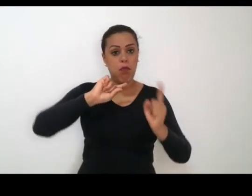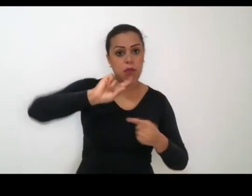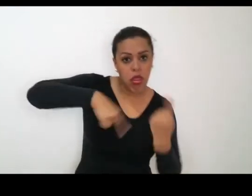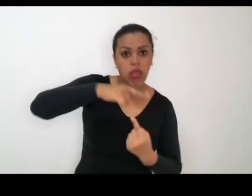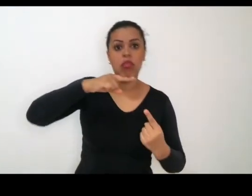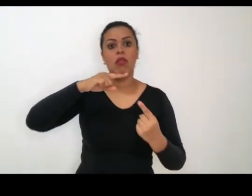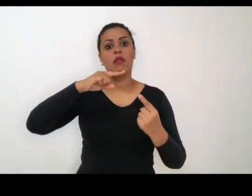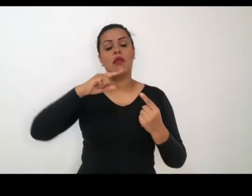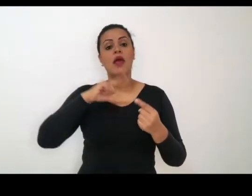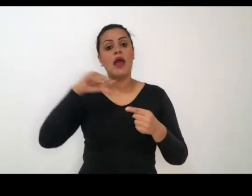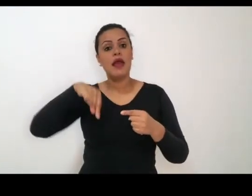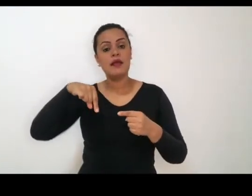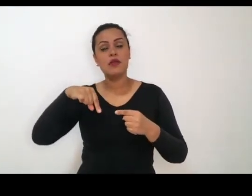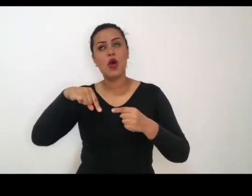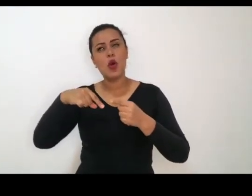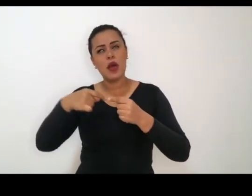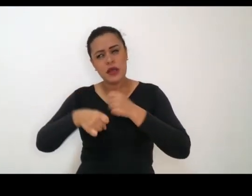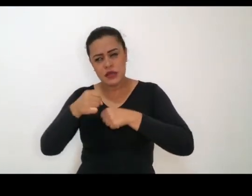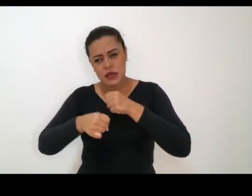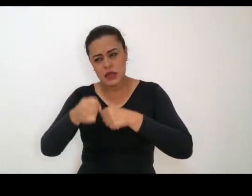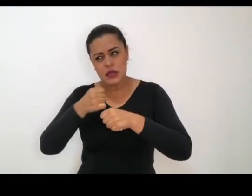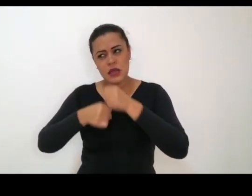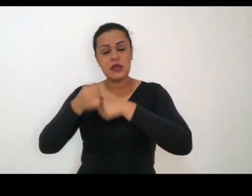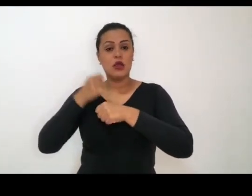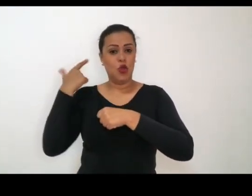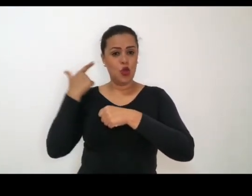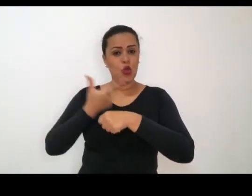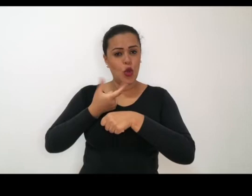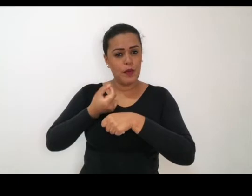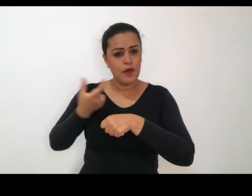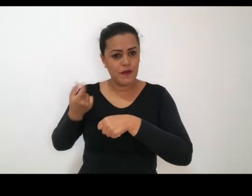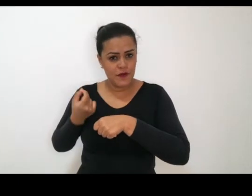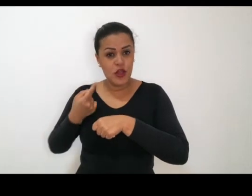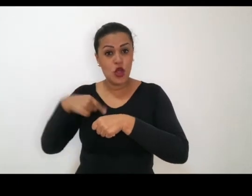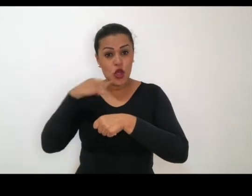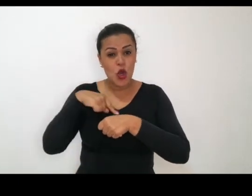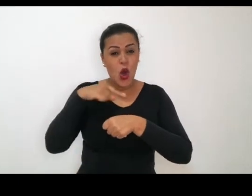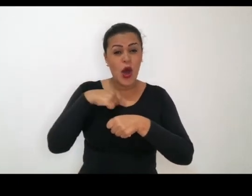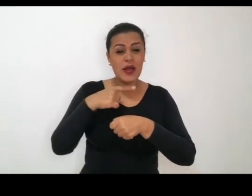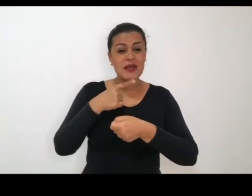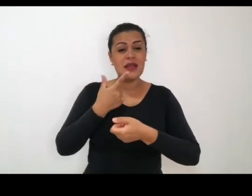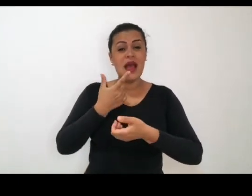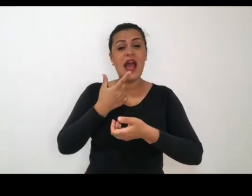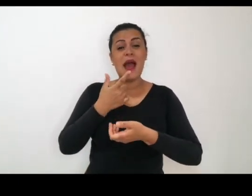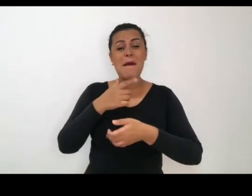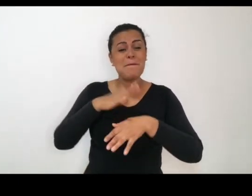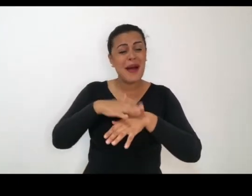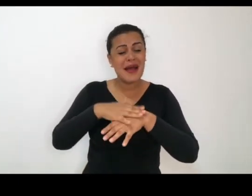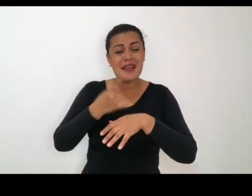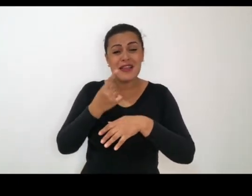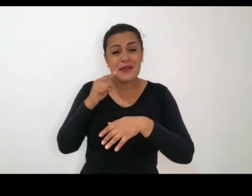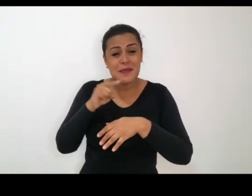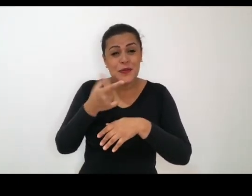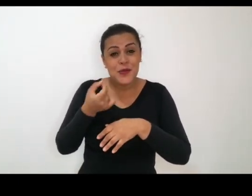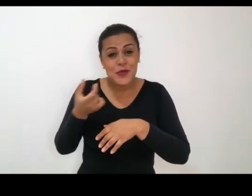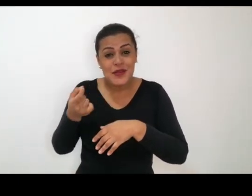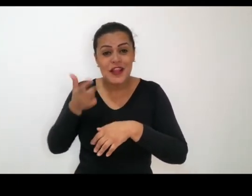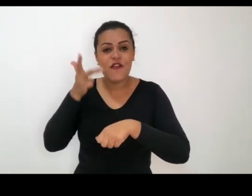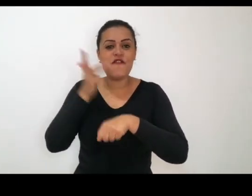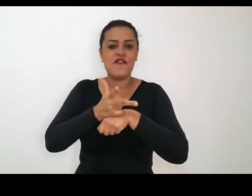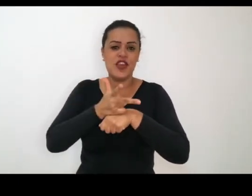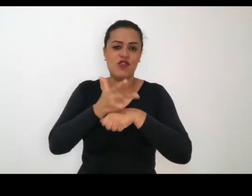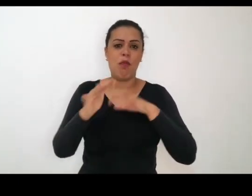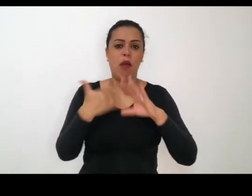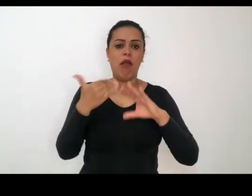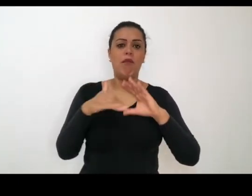2020, nós recebemos mais de 1.200 obras para poder fazer a curadoria. Antes, nós